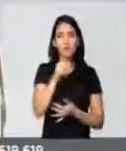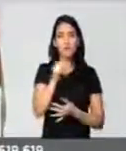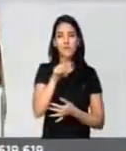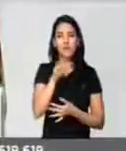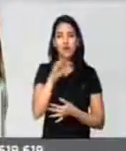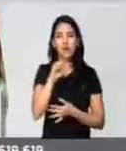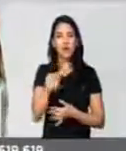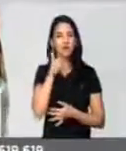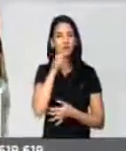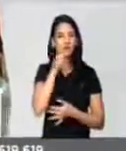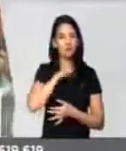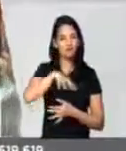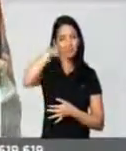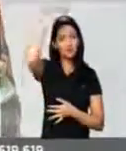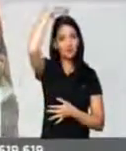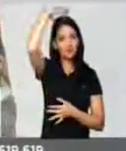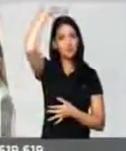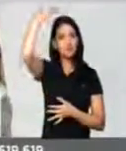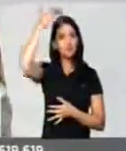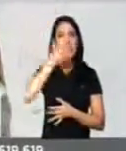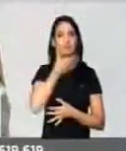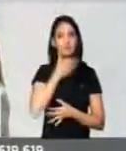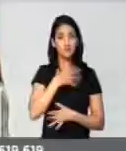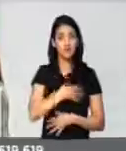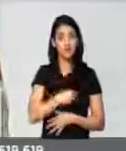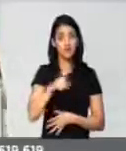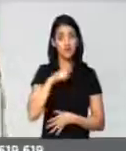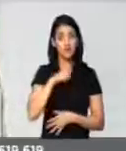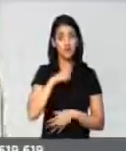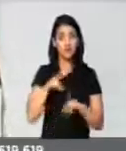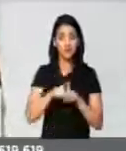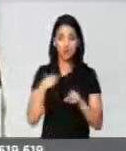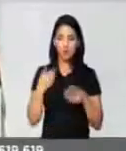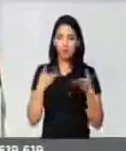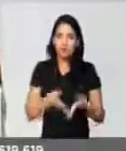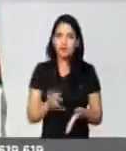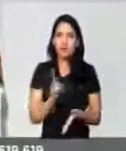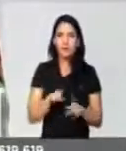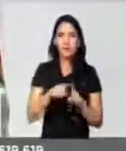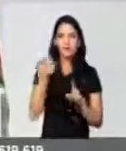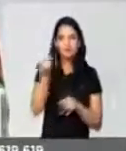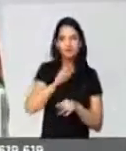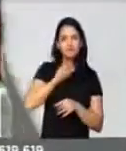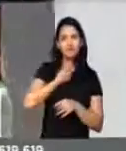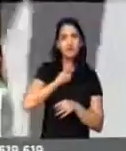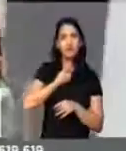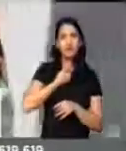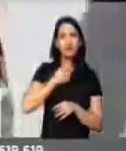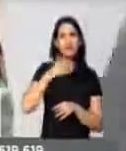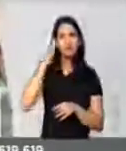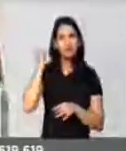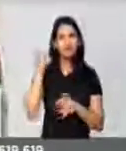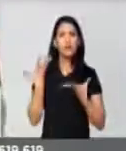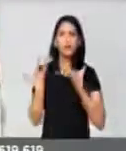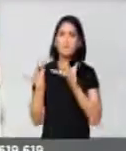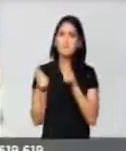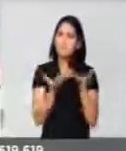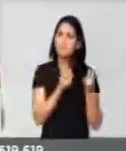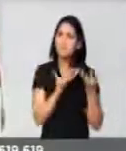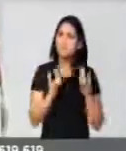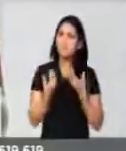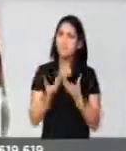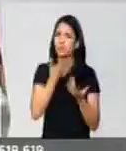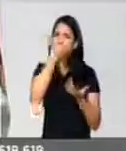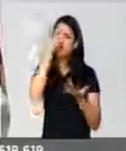eu que não estive lá, mas tive as informações, soube que notadamente grande número de jovens